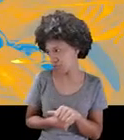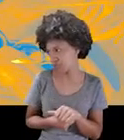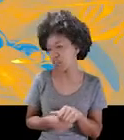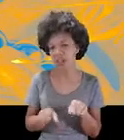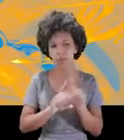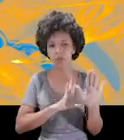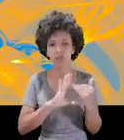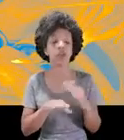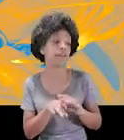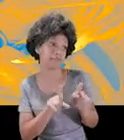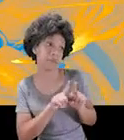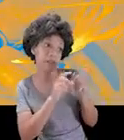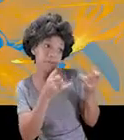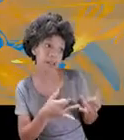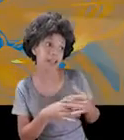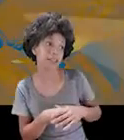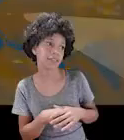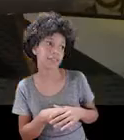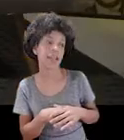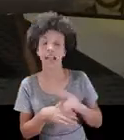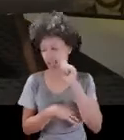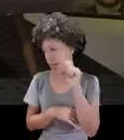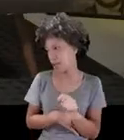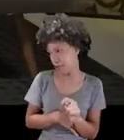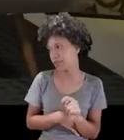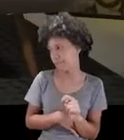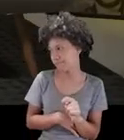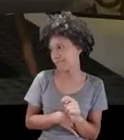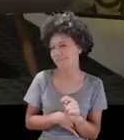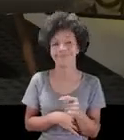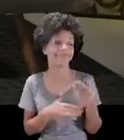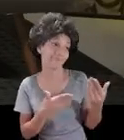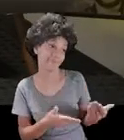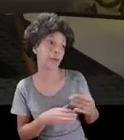Mundial chegaria para explicar o creme